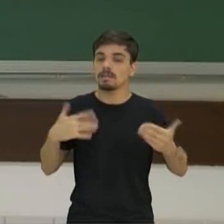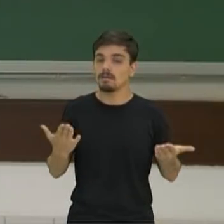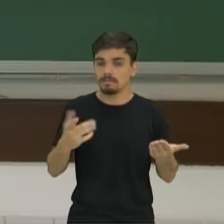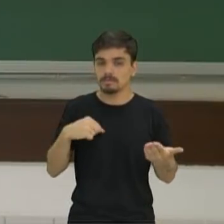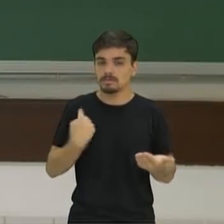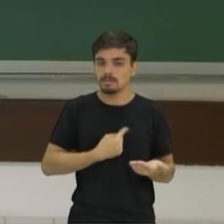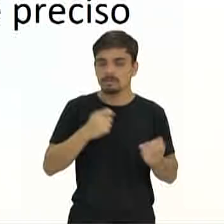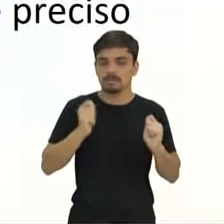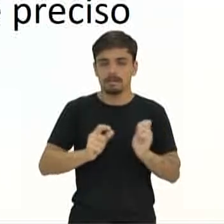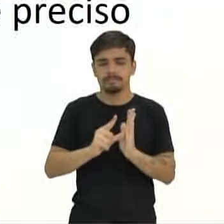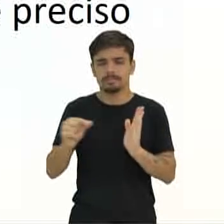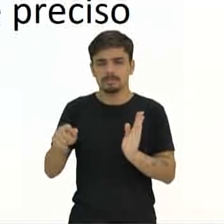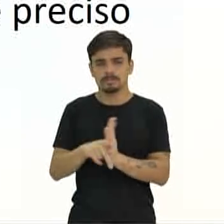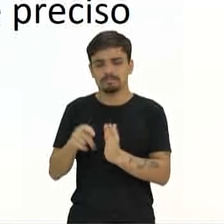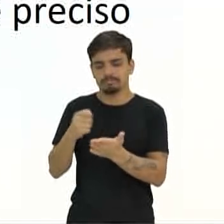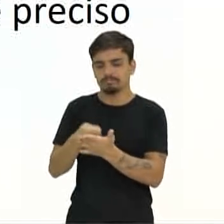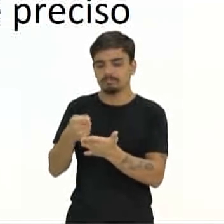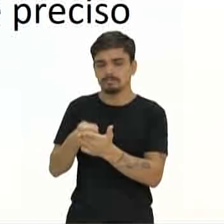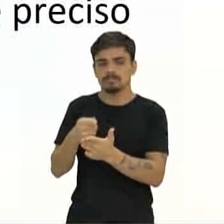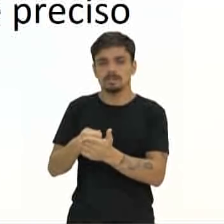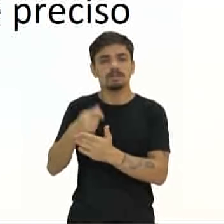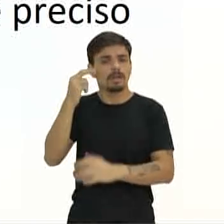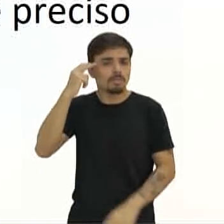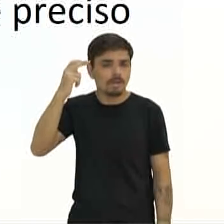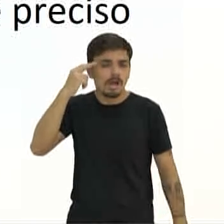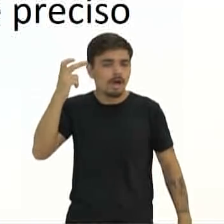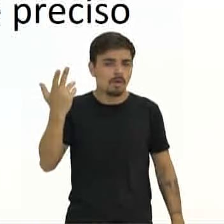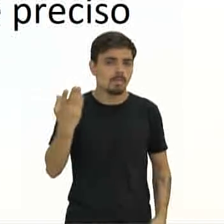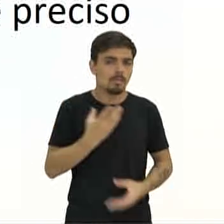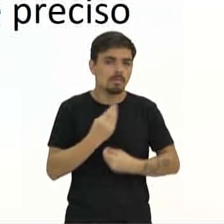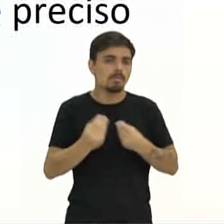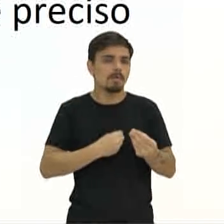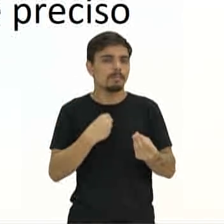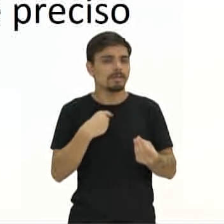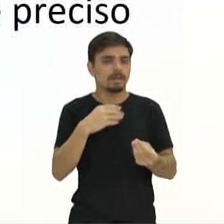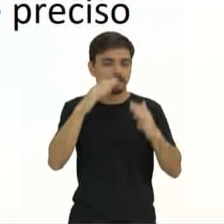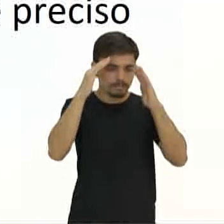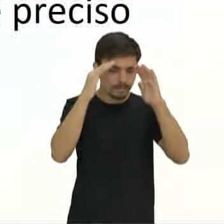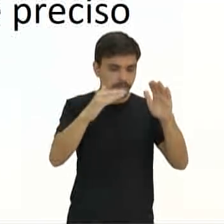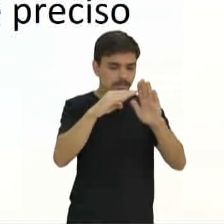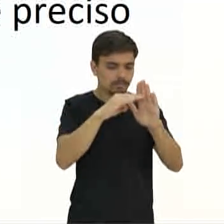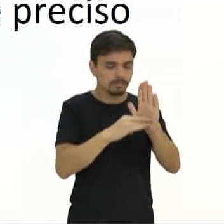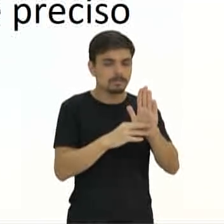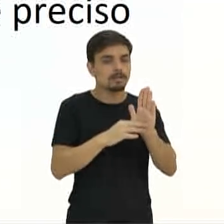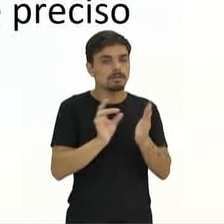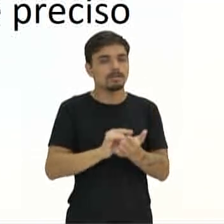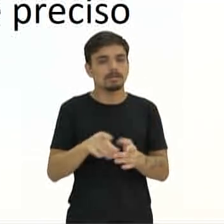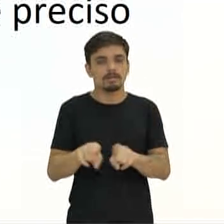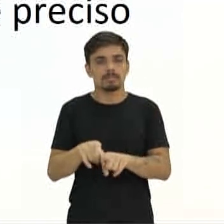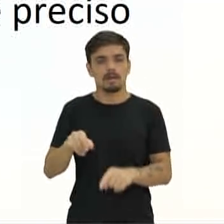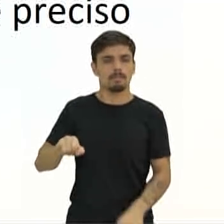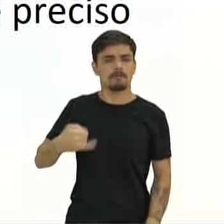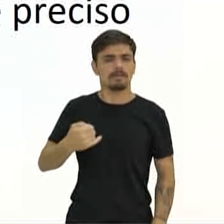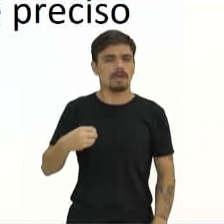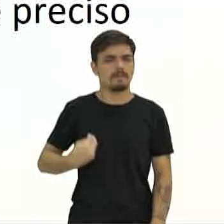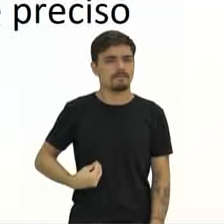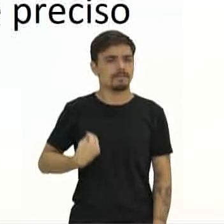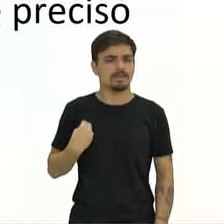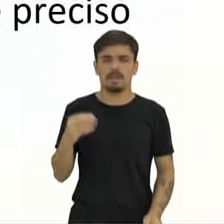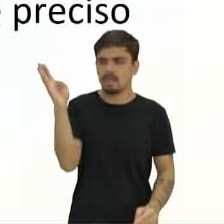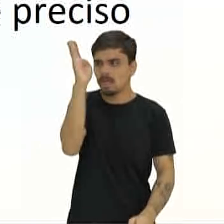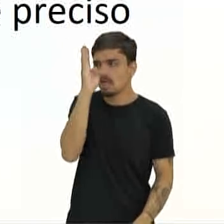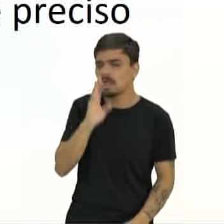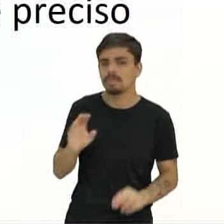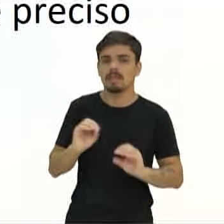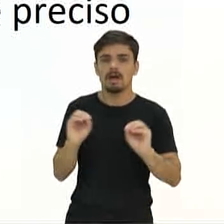possa escapar dessas cobranças sendo mais natural, cumprindo deveres reais, curtindo a vida sem se atordoar,